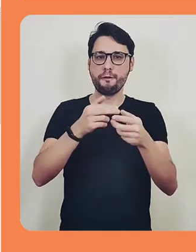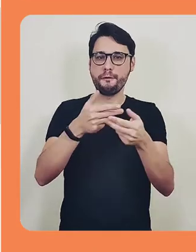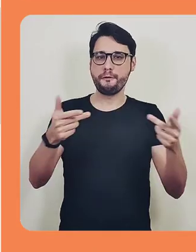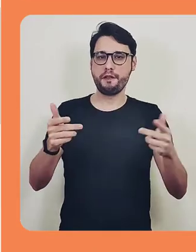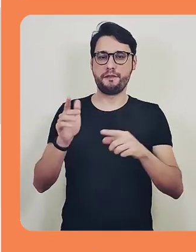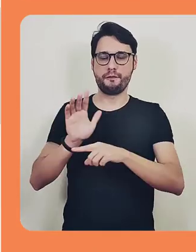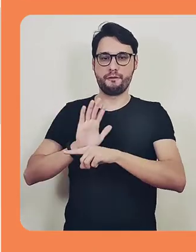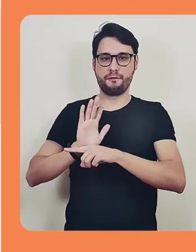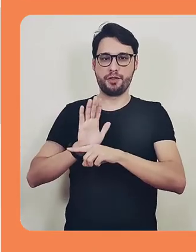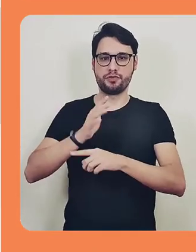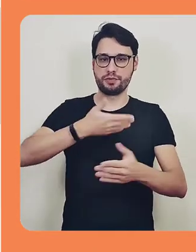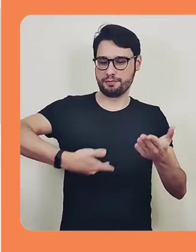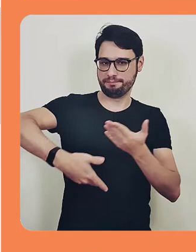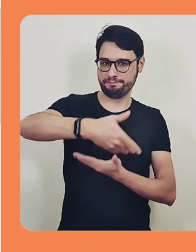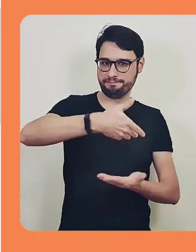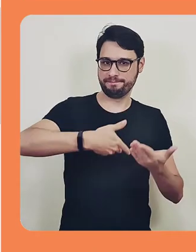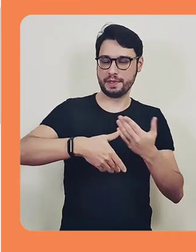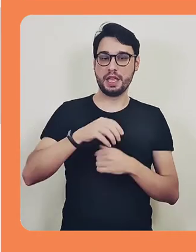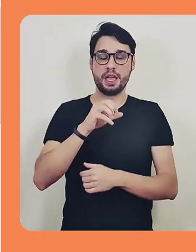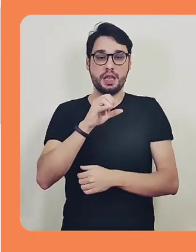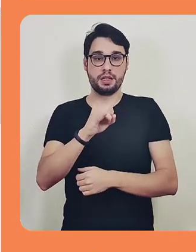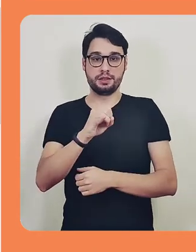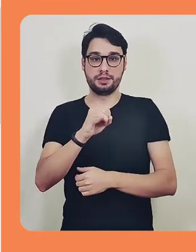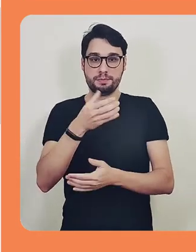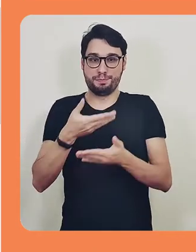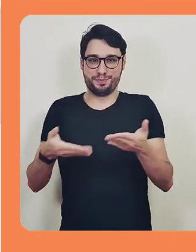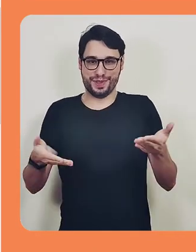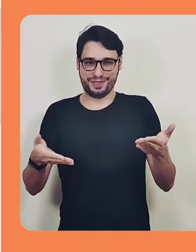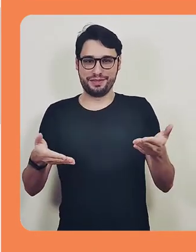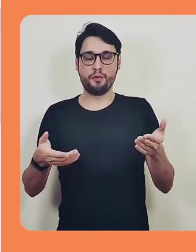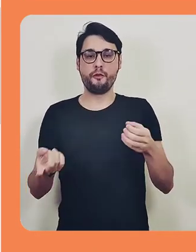Olá, nesse vídeo daremos continuidade